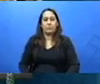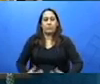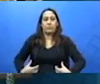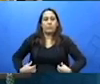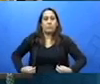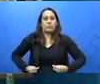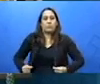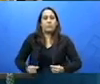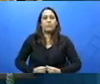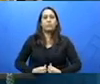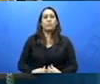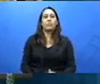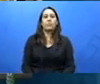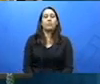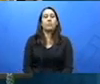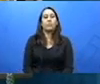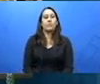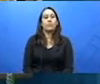ficou pequenininho,